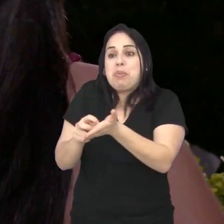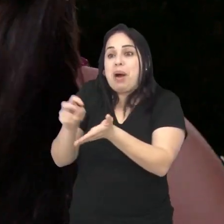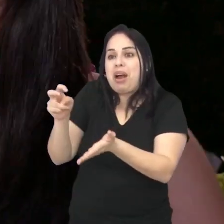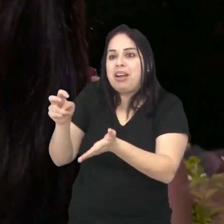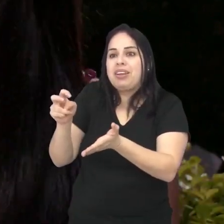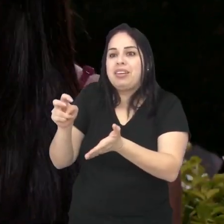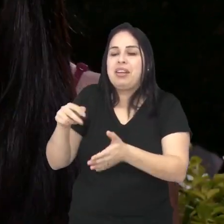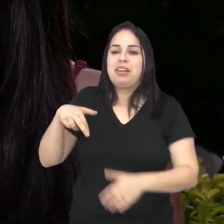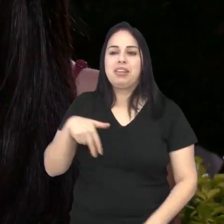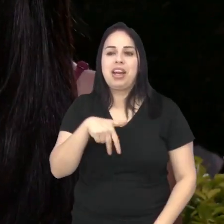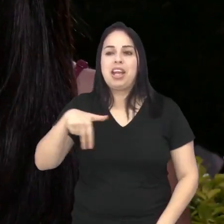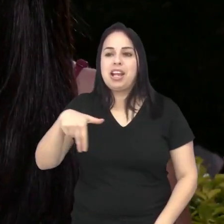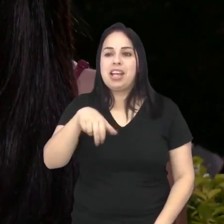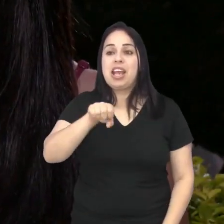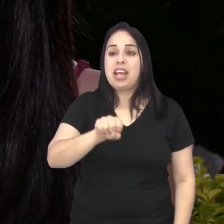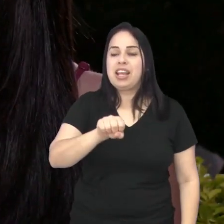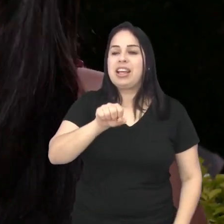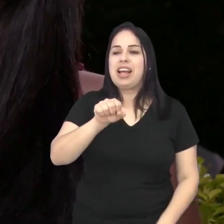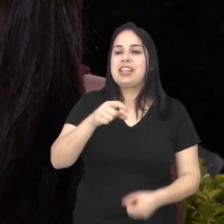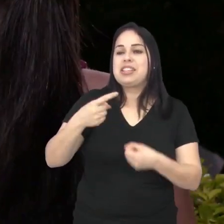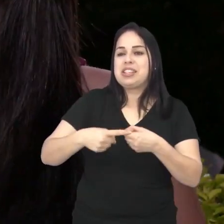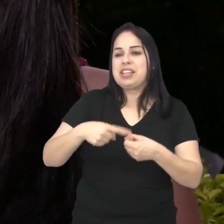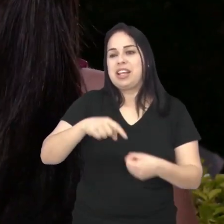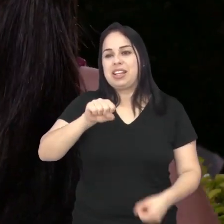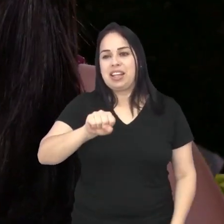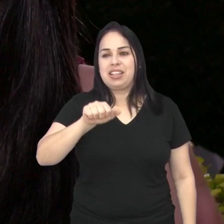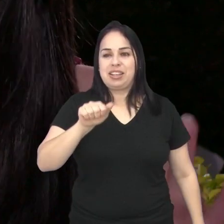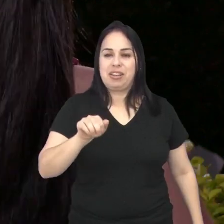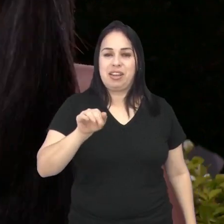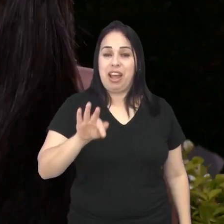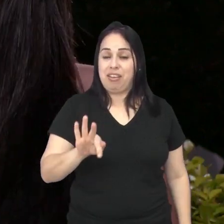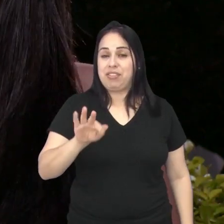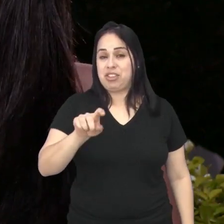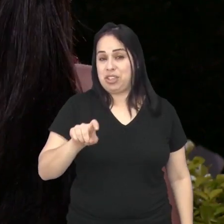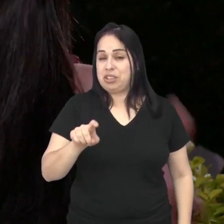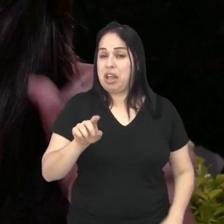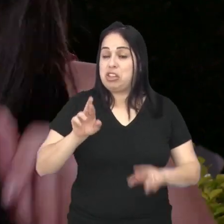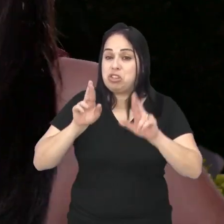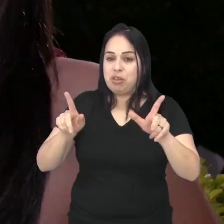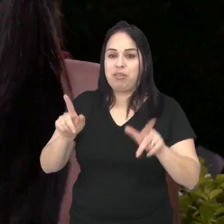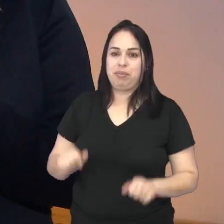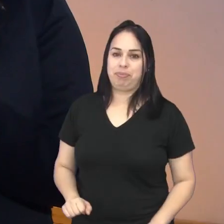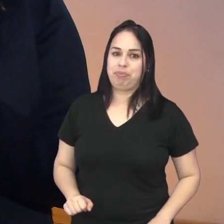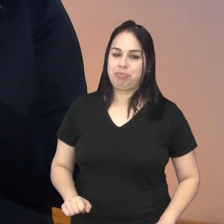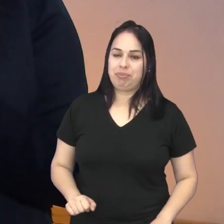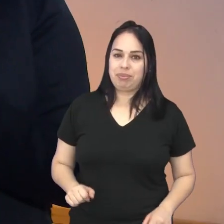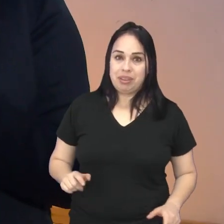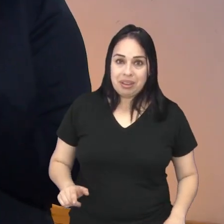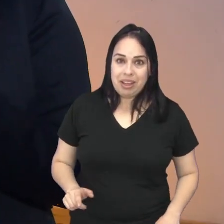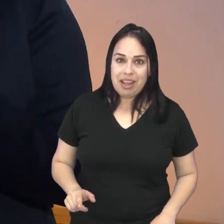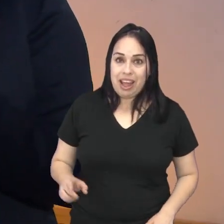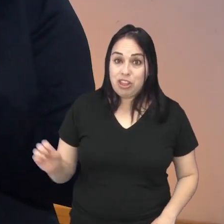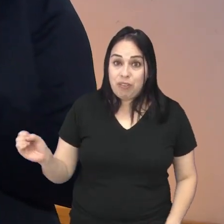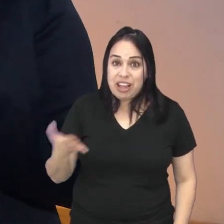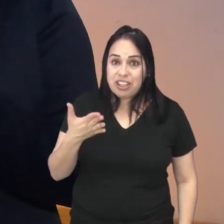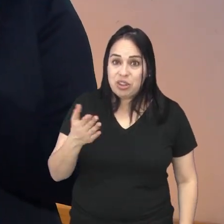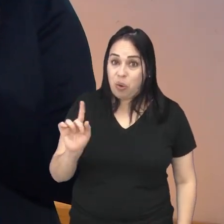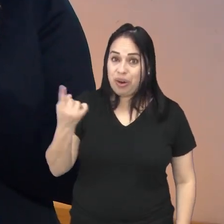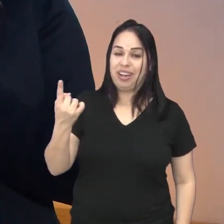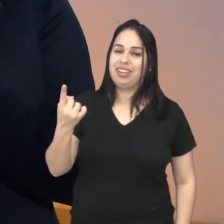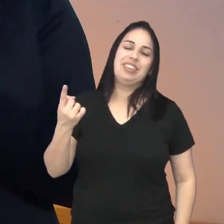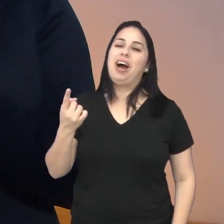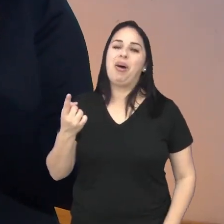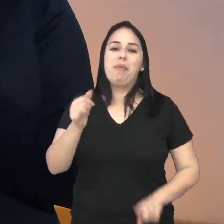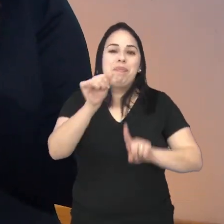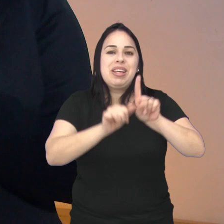Noturna, trilha em São Francisco Xavier. Então tá um programa bem diversificado, o pessoal vai gostar. E essa não é a única novidade.